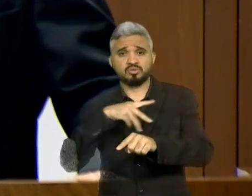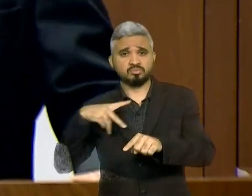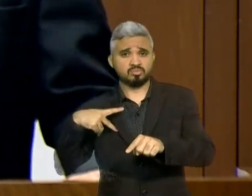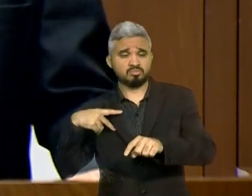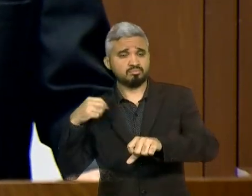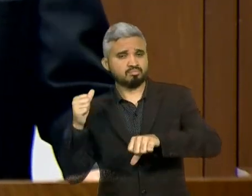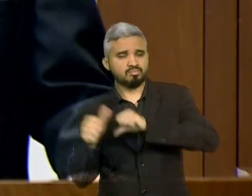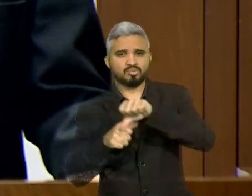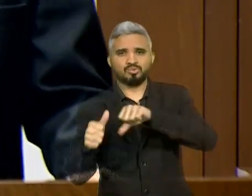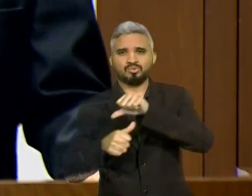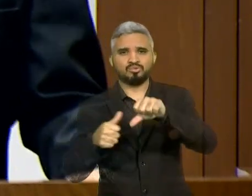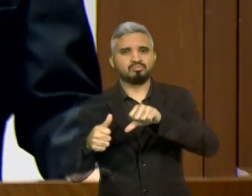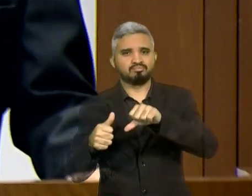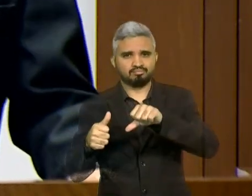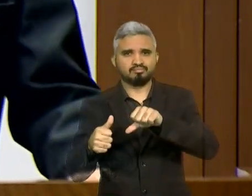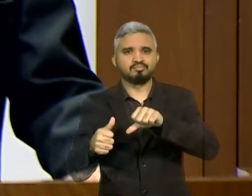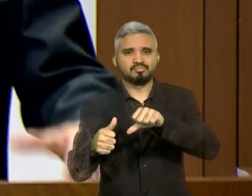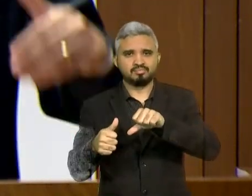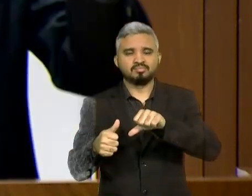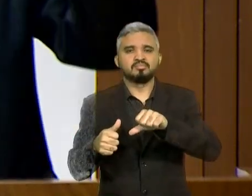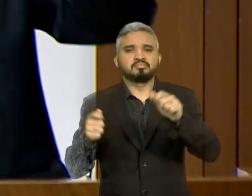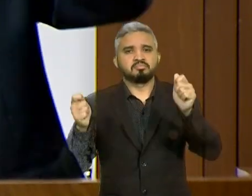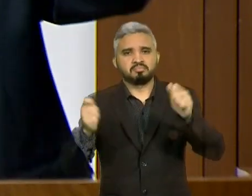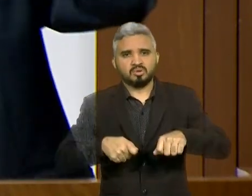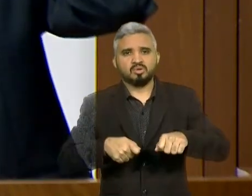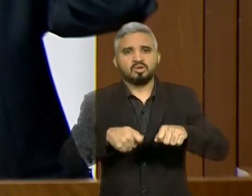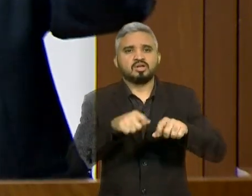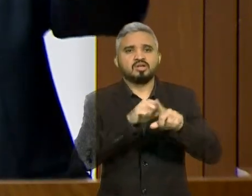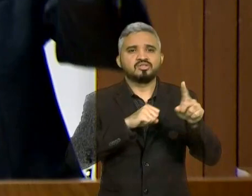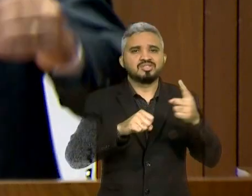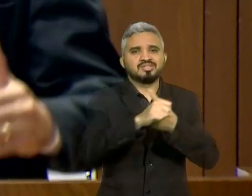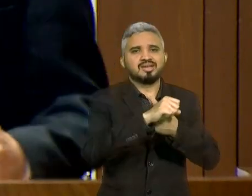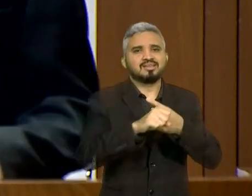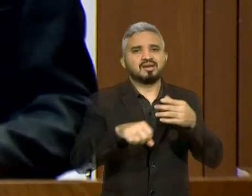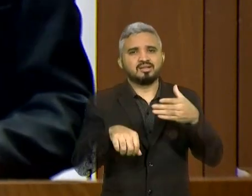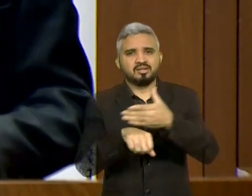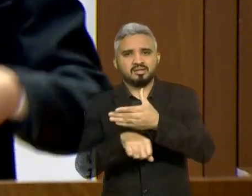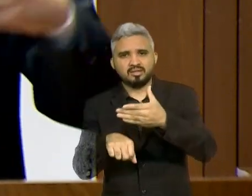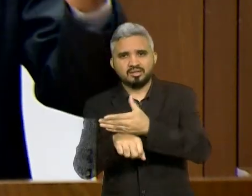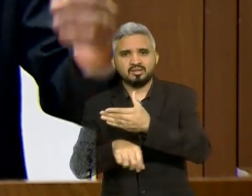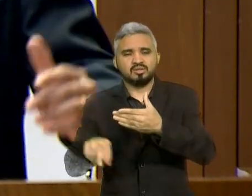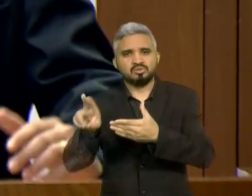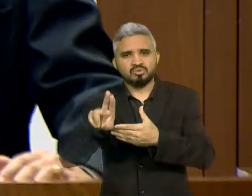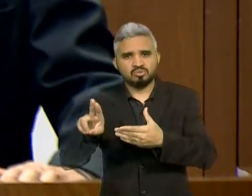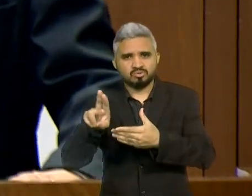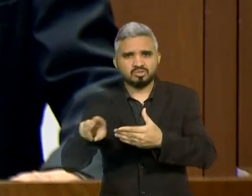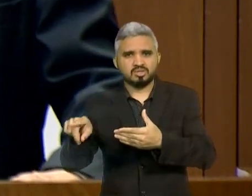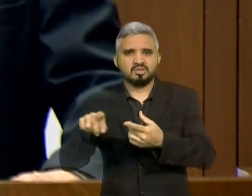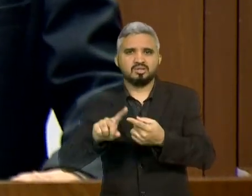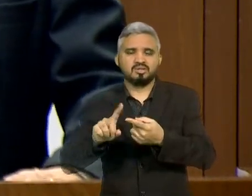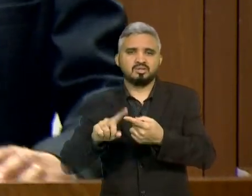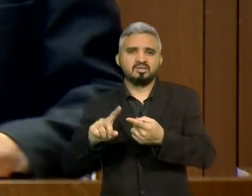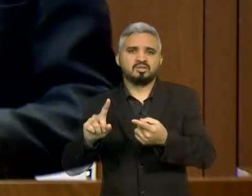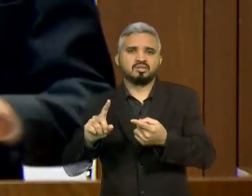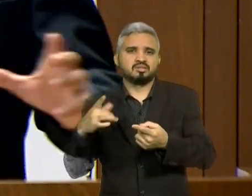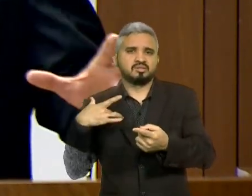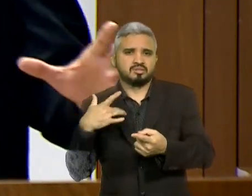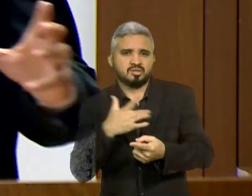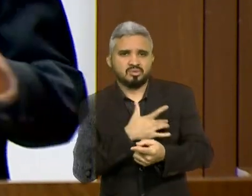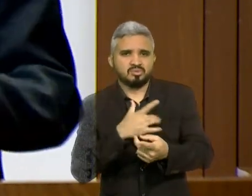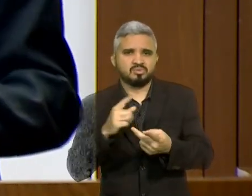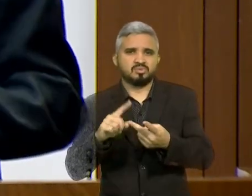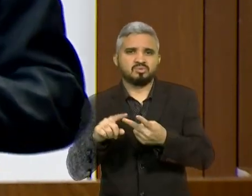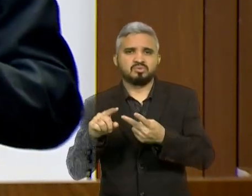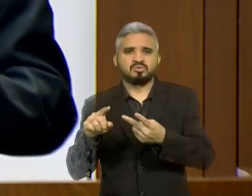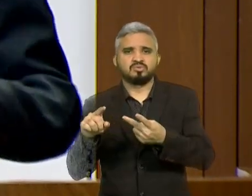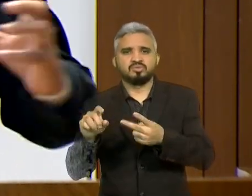da sociedade, podendo entrar com ações coletivas em relação à educação, à saúde, ao consumidor. E de 88